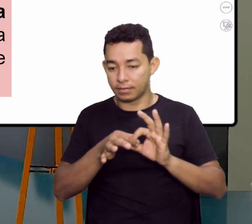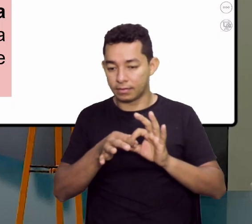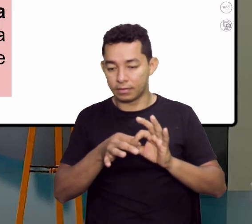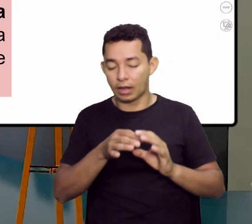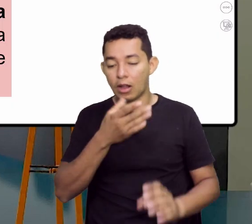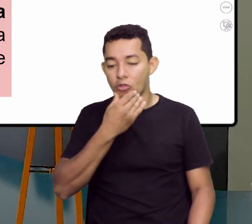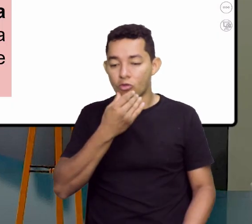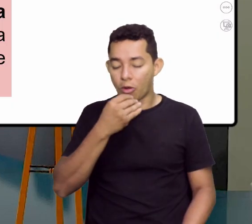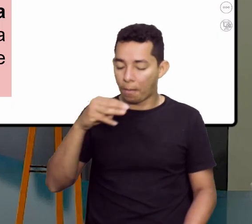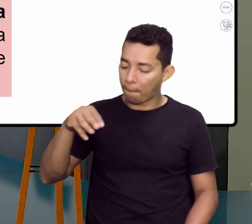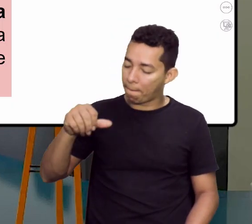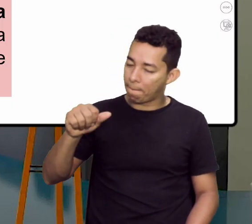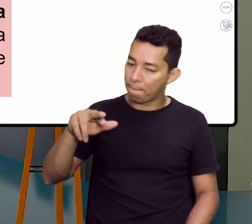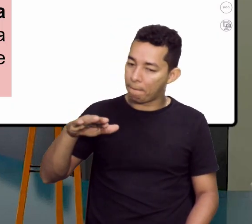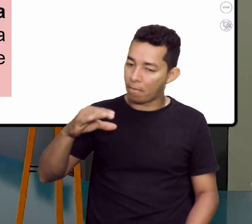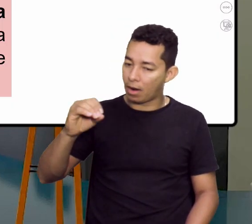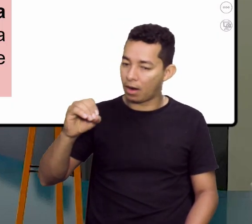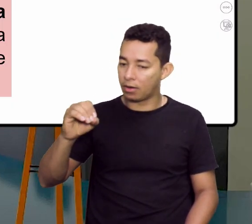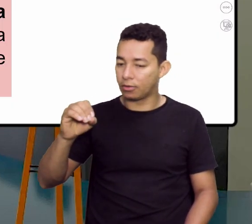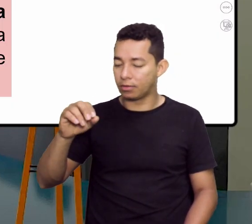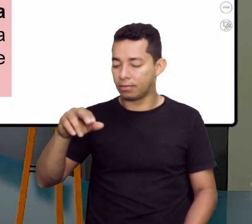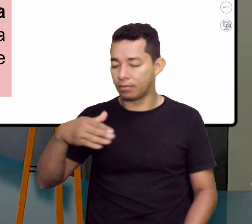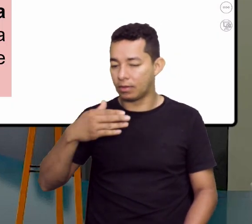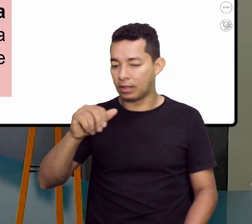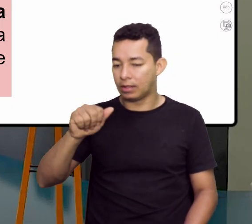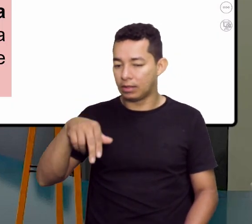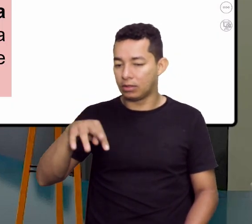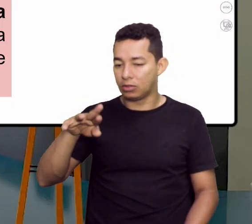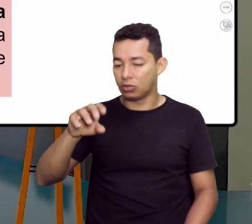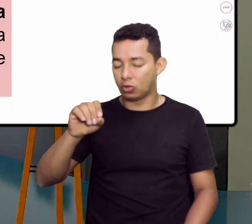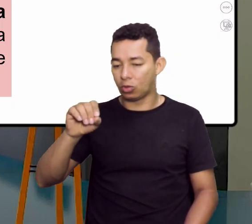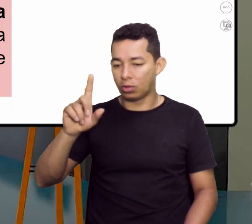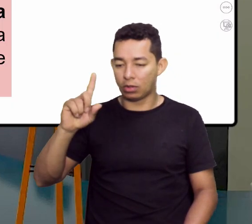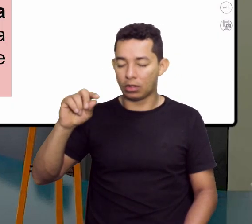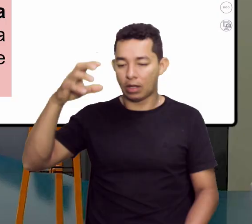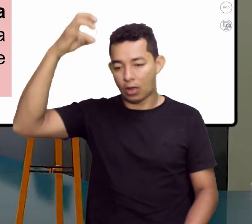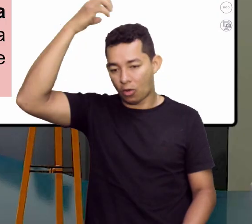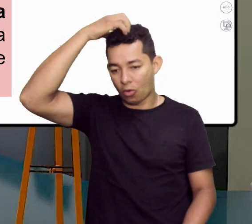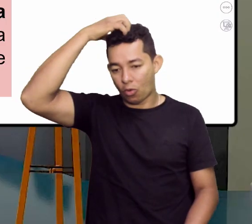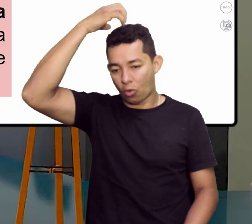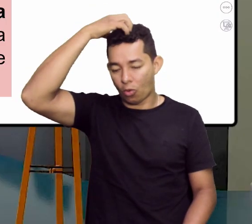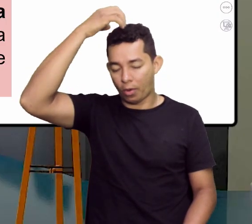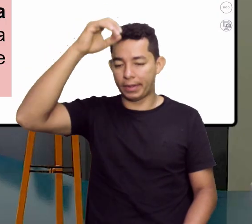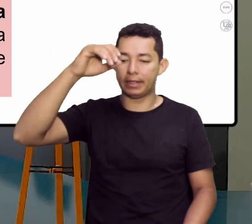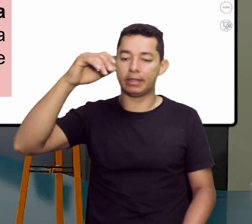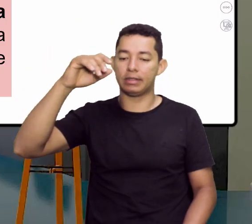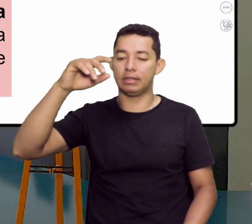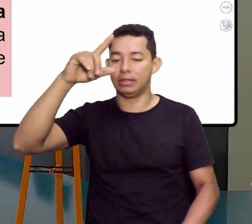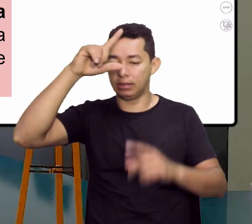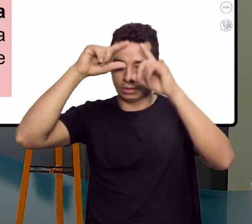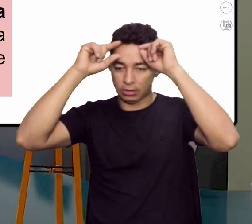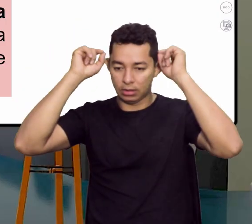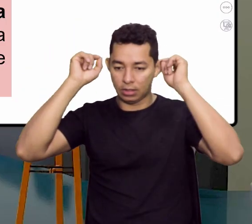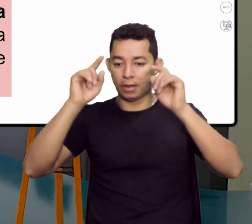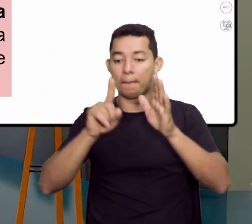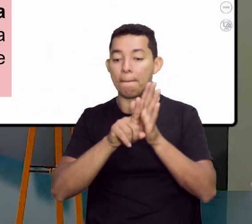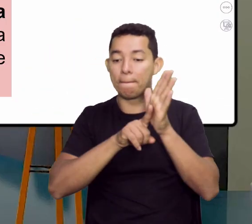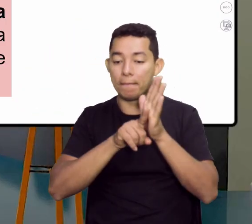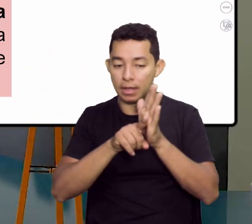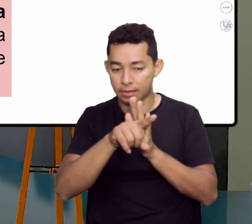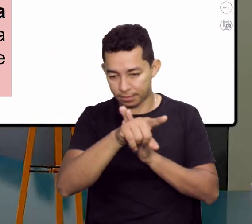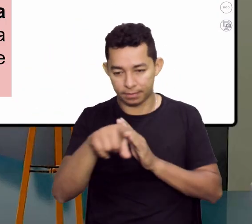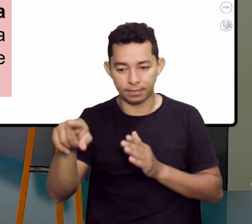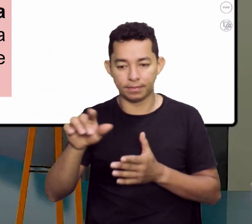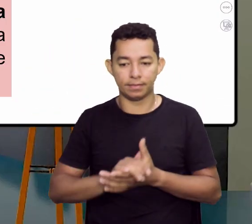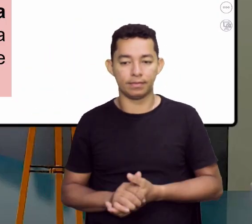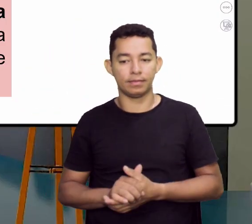Antônio, né, o imperador romano. E aí, pesquisem que vocês vão descobrir que história interessante, inclusive a história da